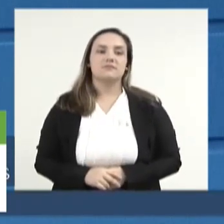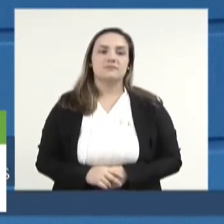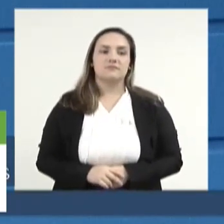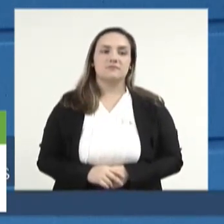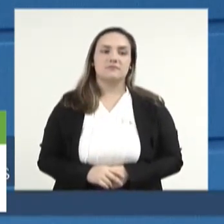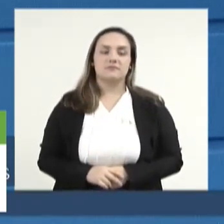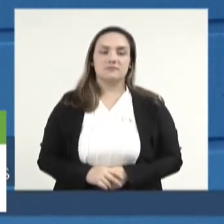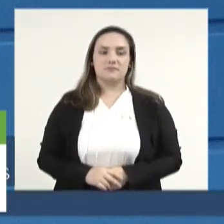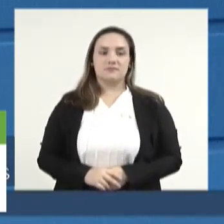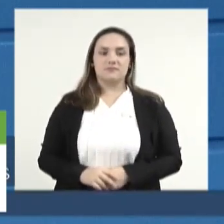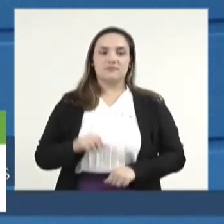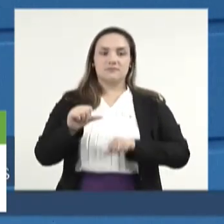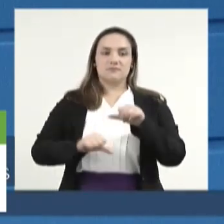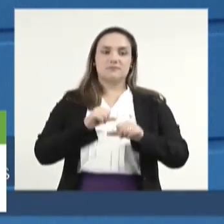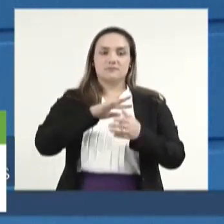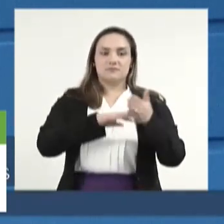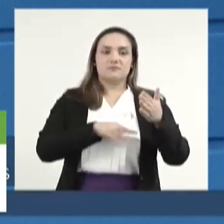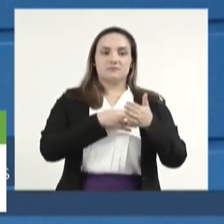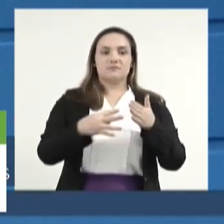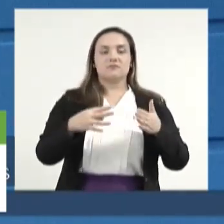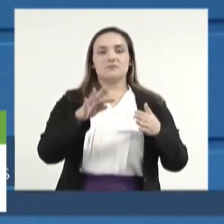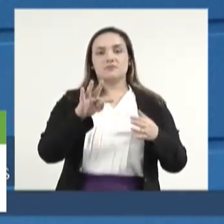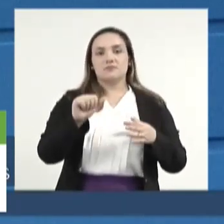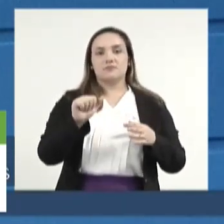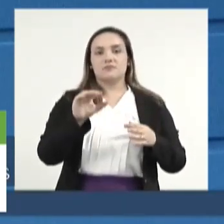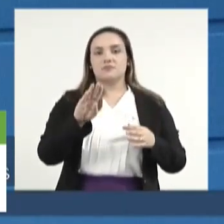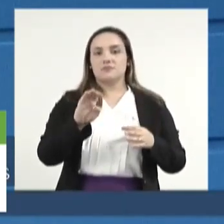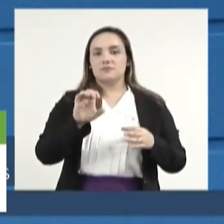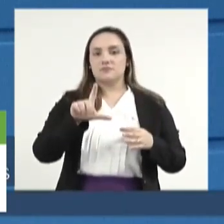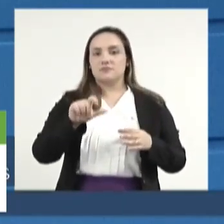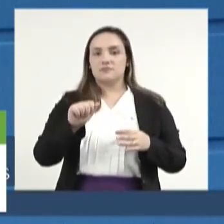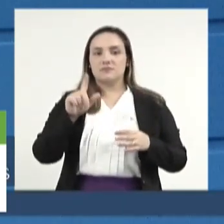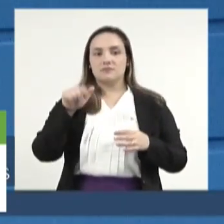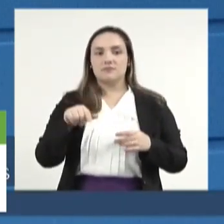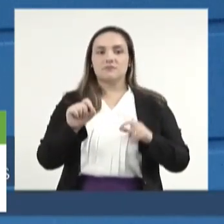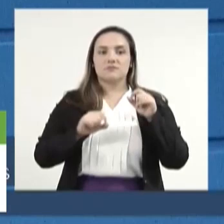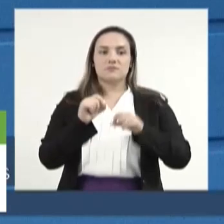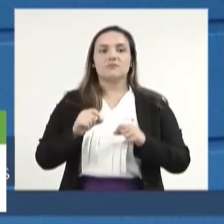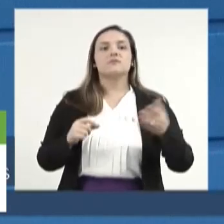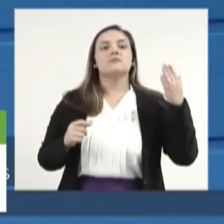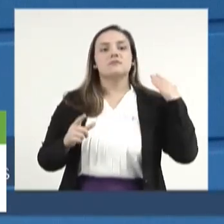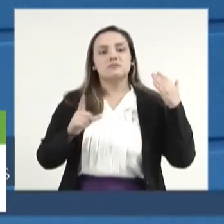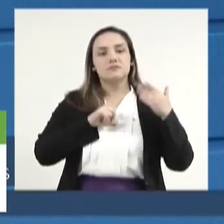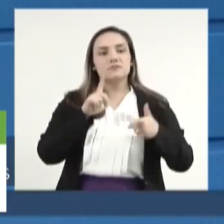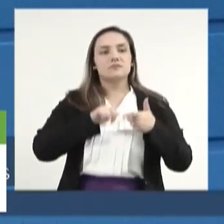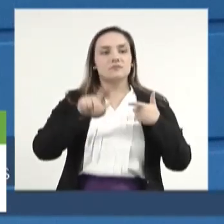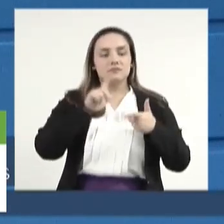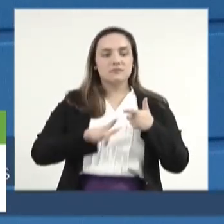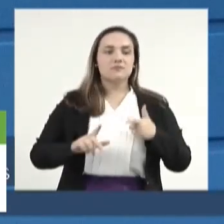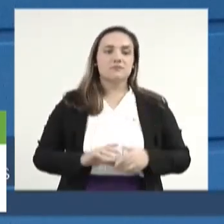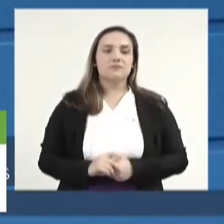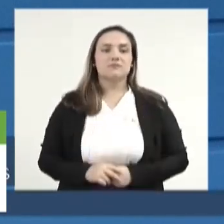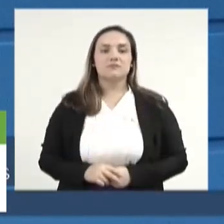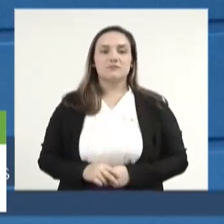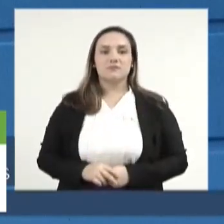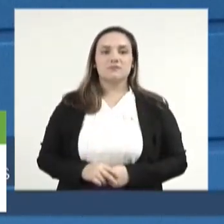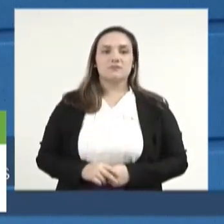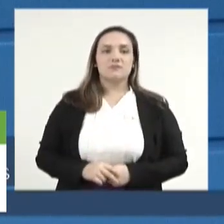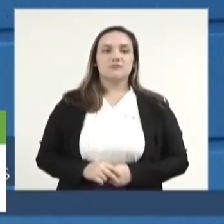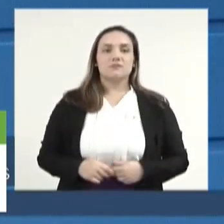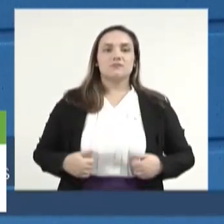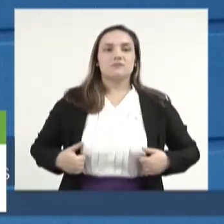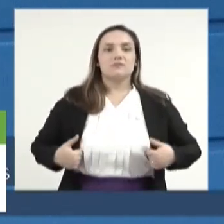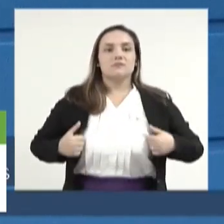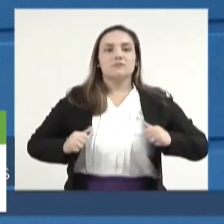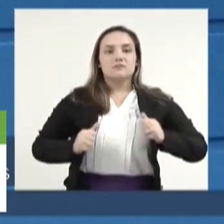da tabela que a senhora mencionou, nós temos que lembrar que foi regularizada uma situação que estava, vamos